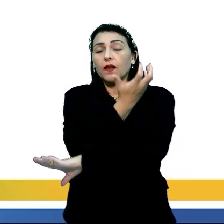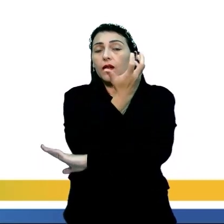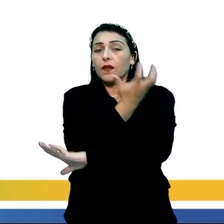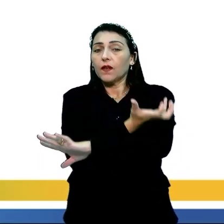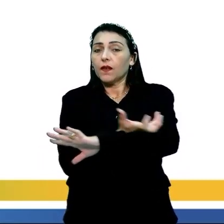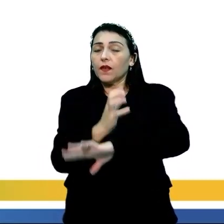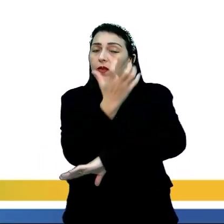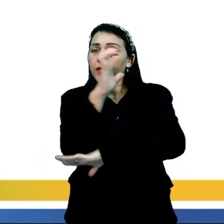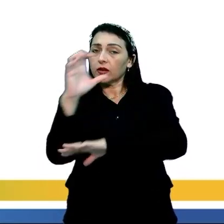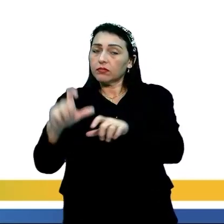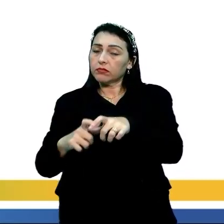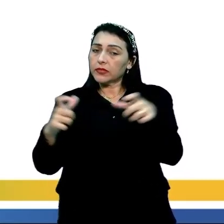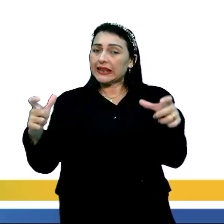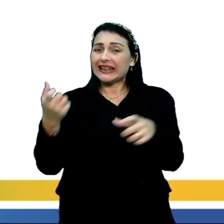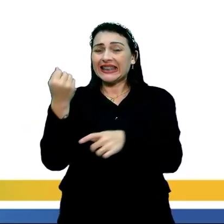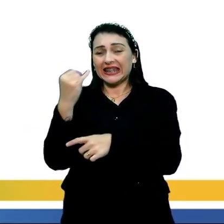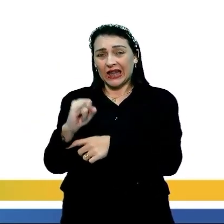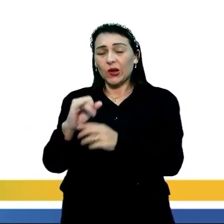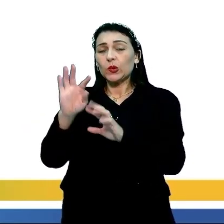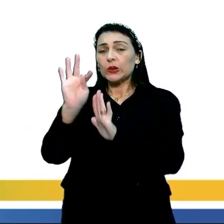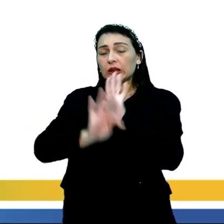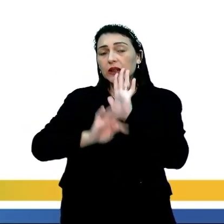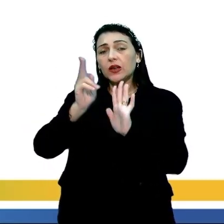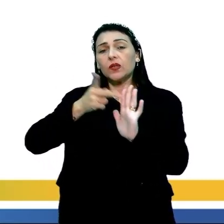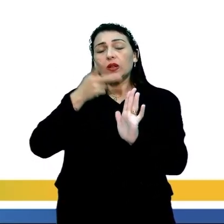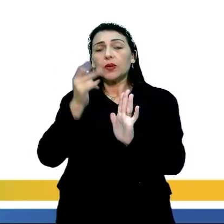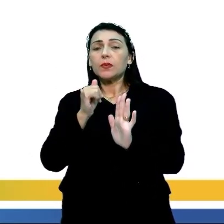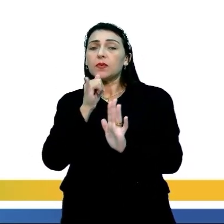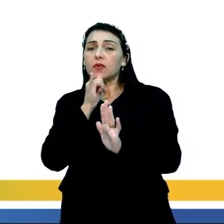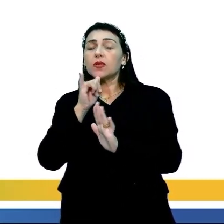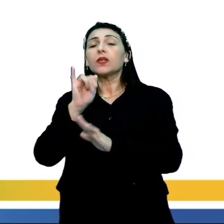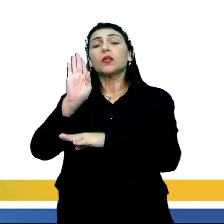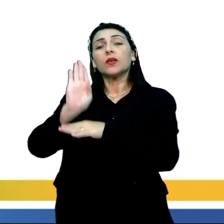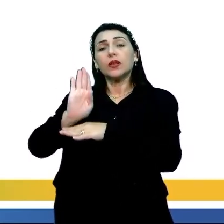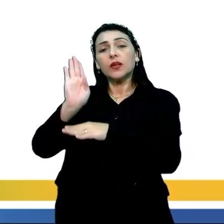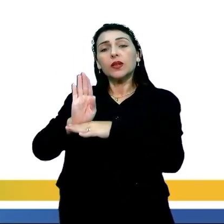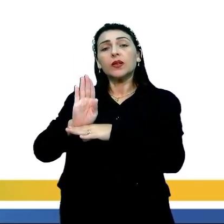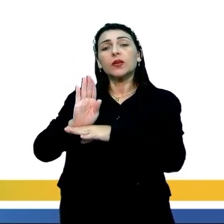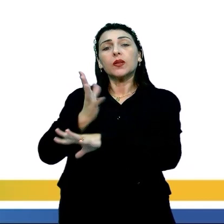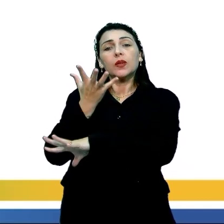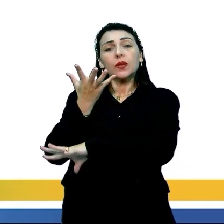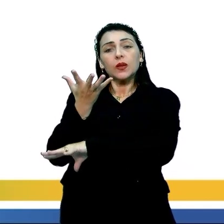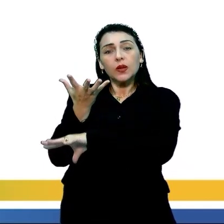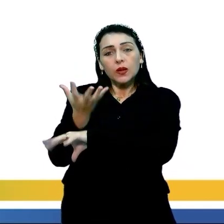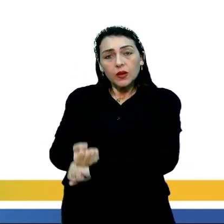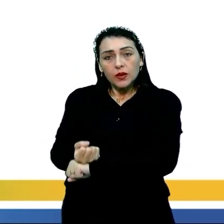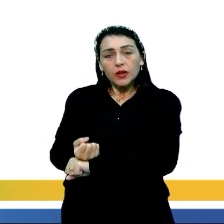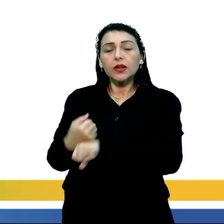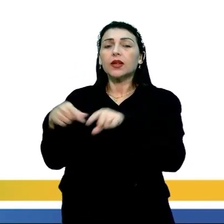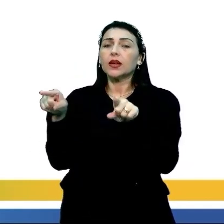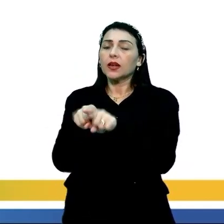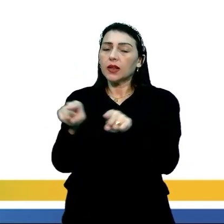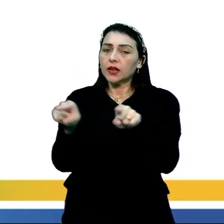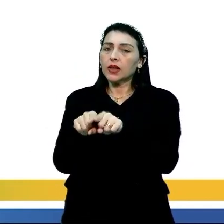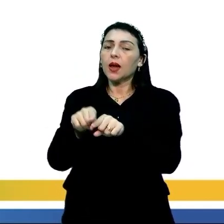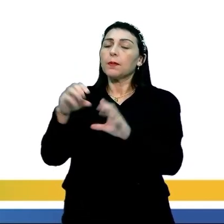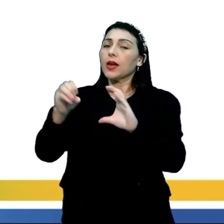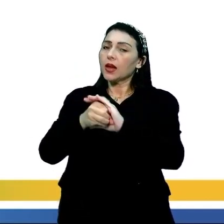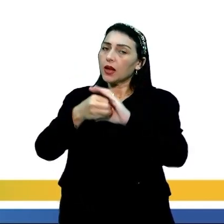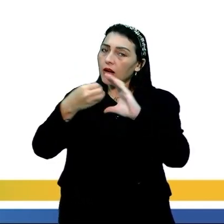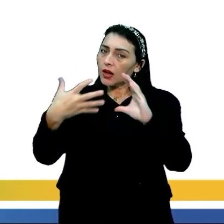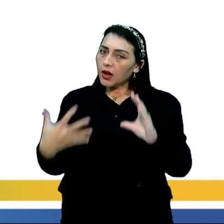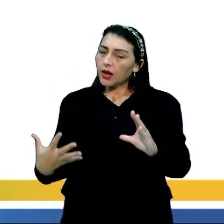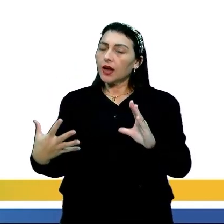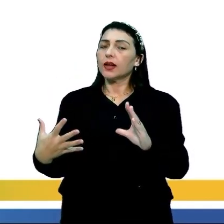mais esparsa. Será que o texto está falando, por exemplo, do domínio da Caatinga, que também é caracterizado